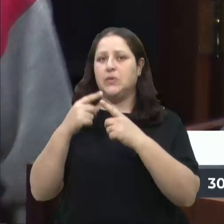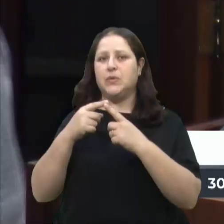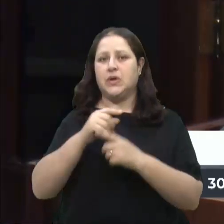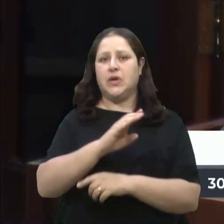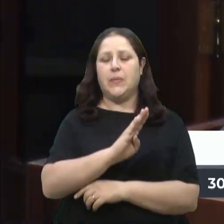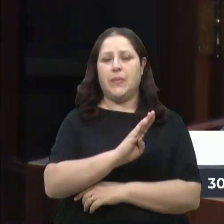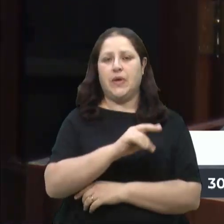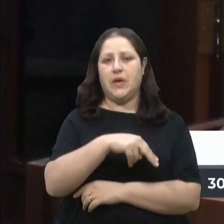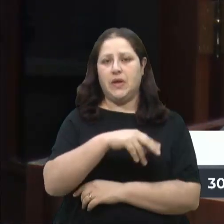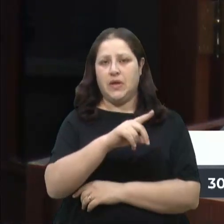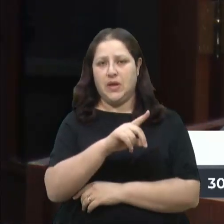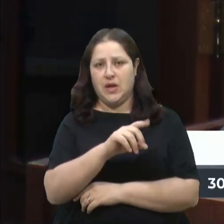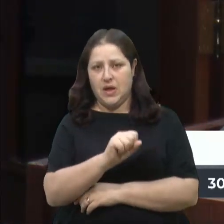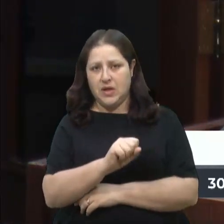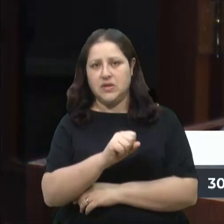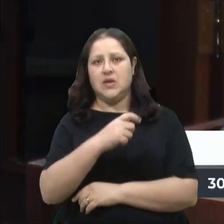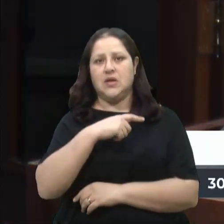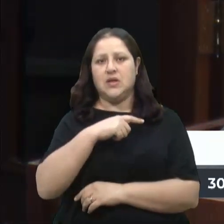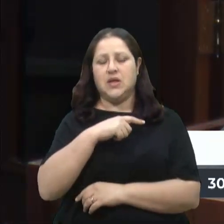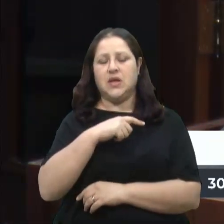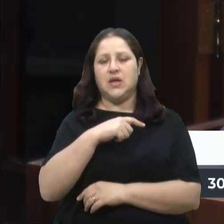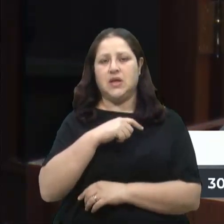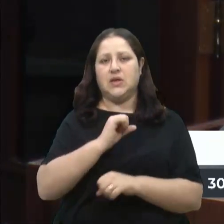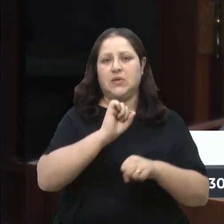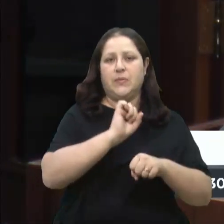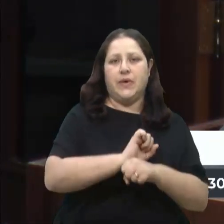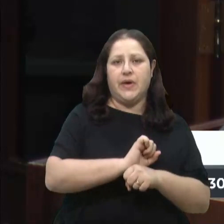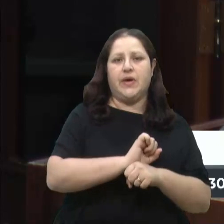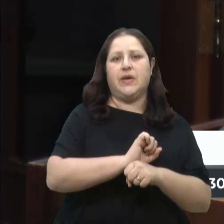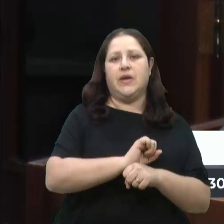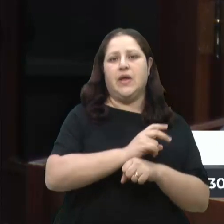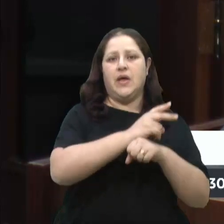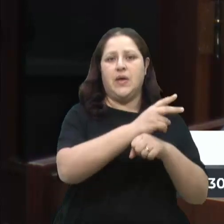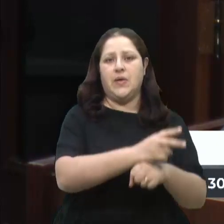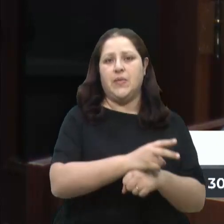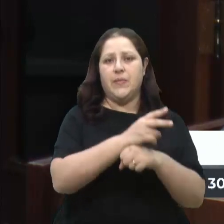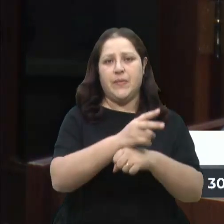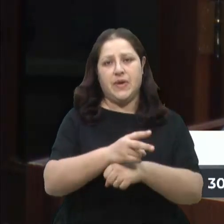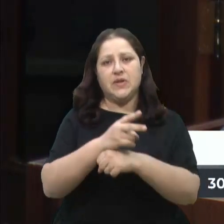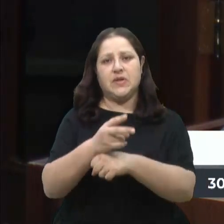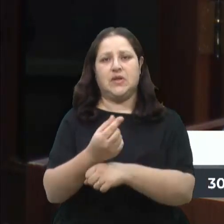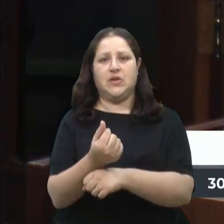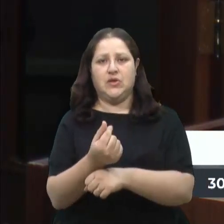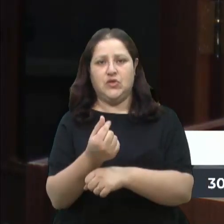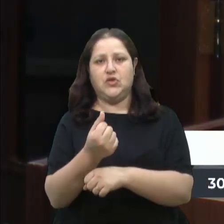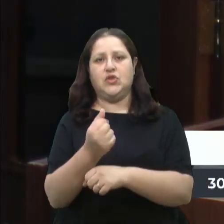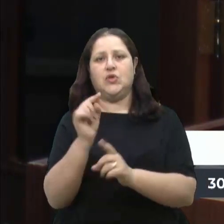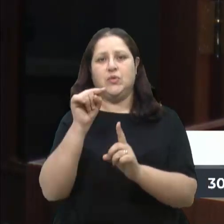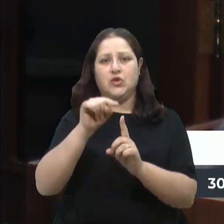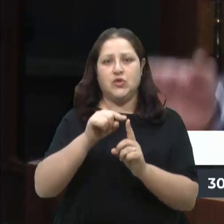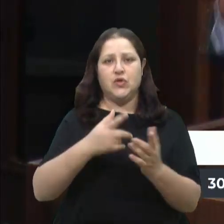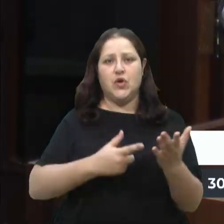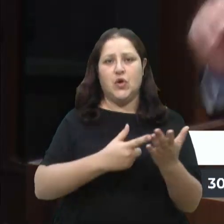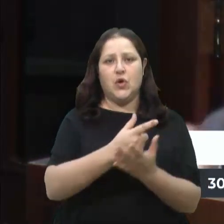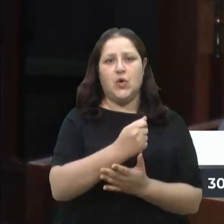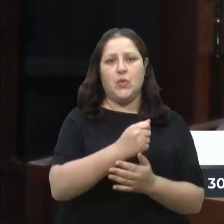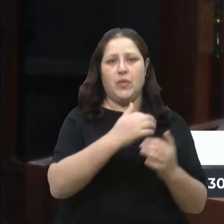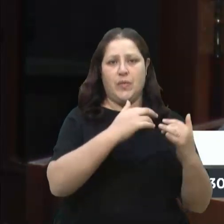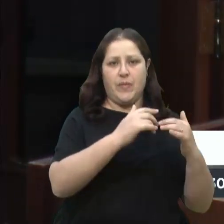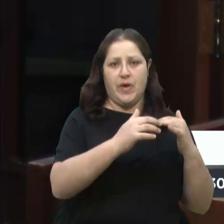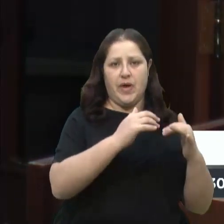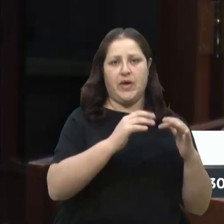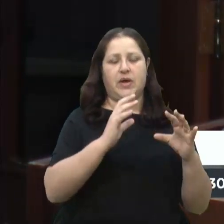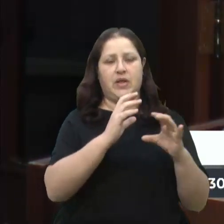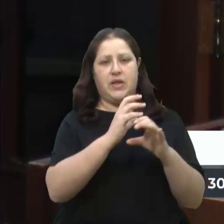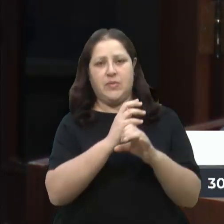voltados à agricultura familiar para a construção de armazéns e compra de maquinários e animais. Então, isso, gente, claro que o vídeo a gente vê